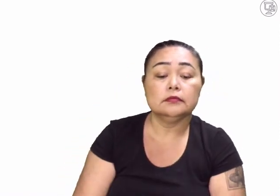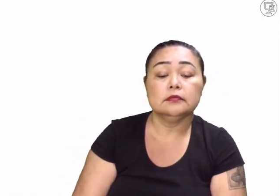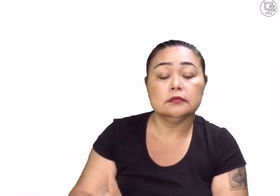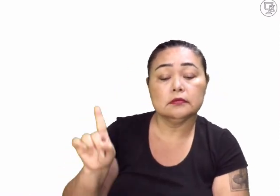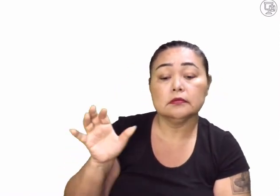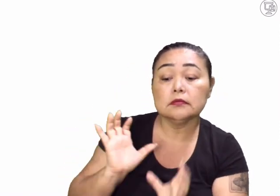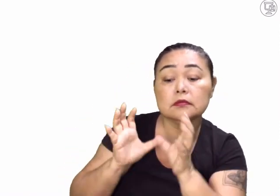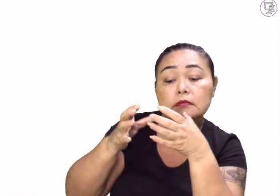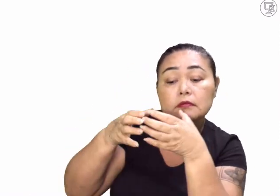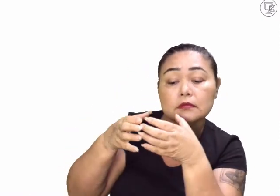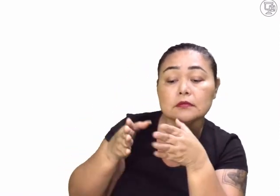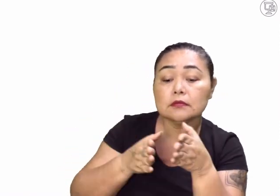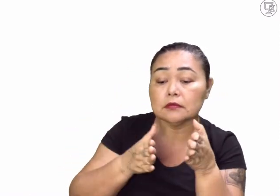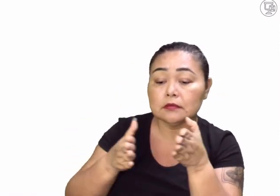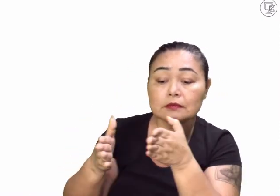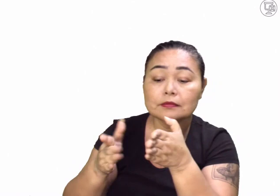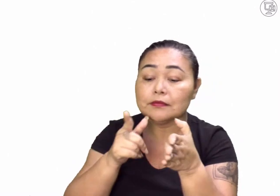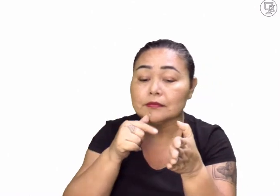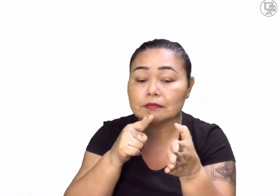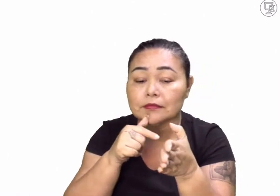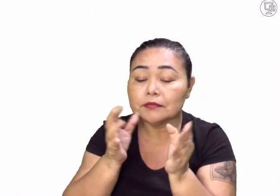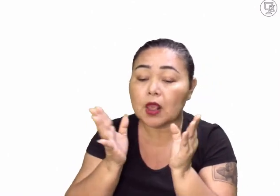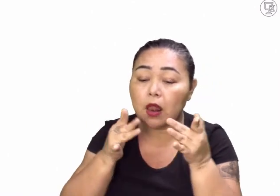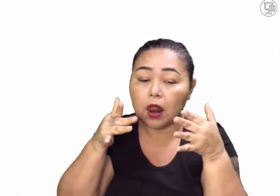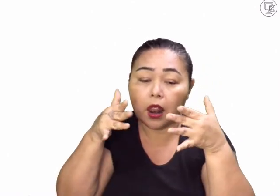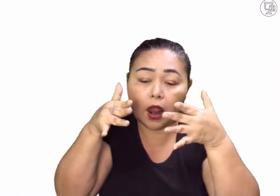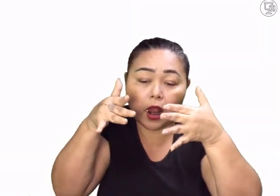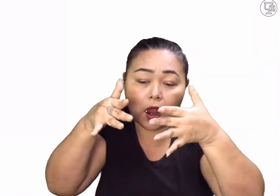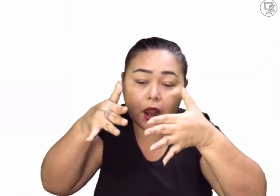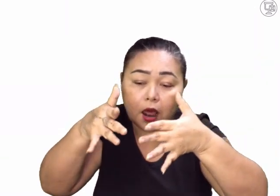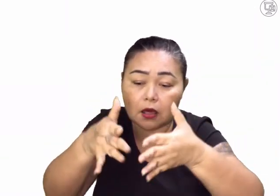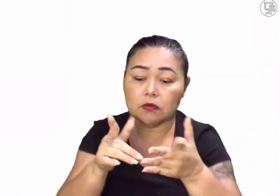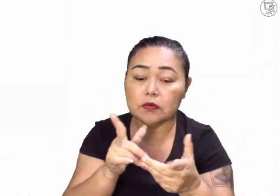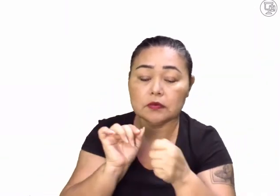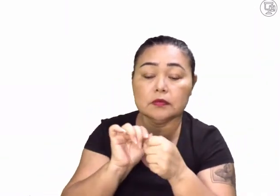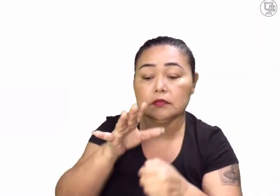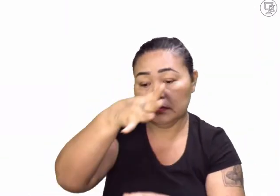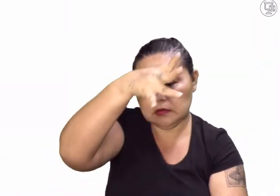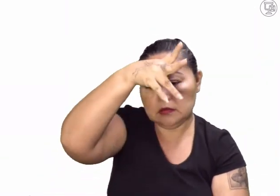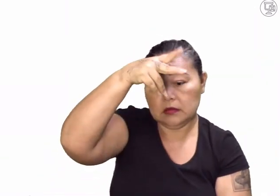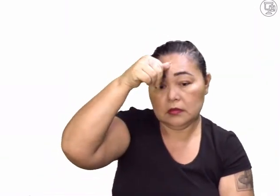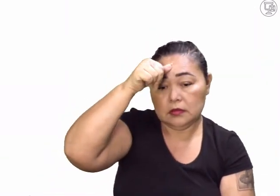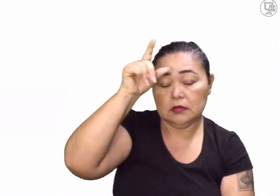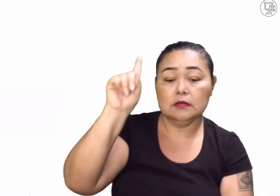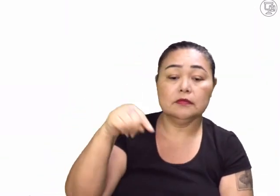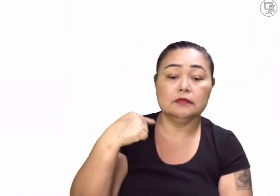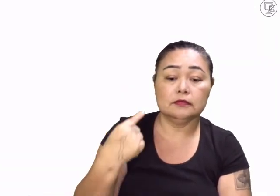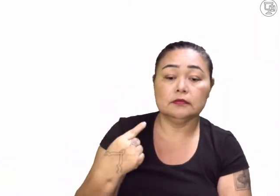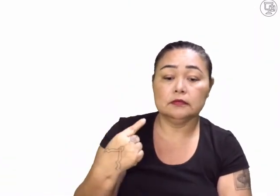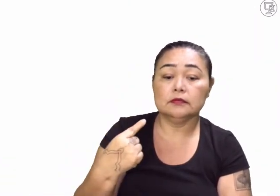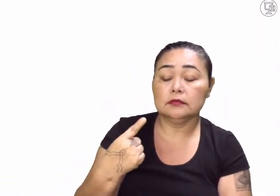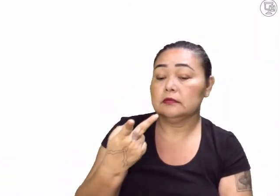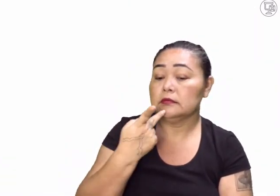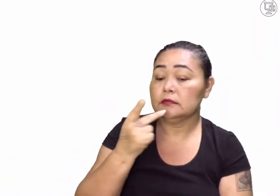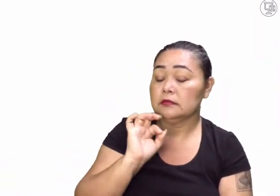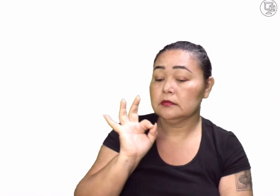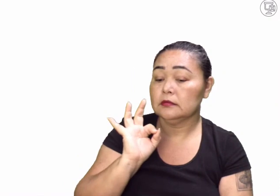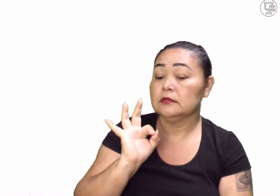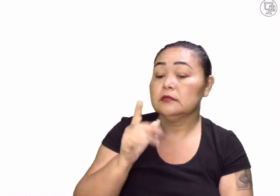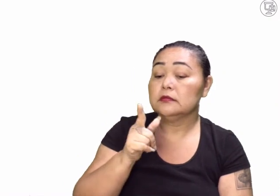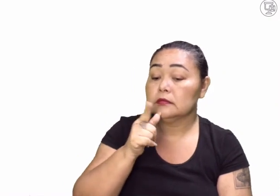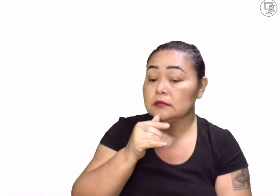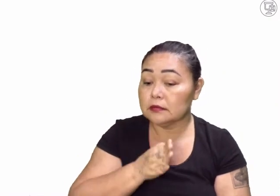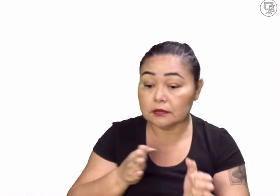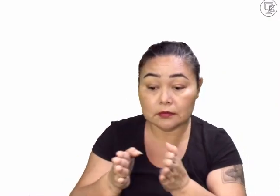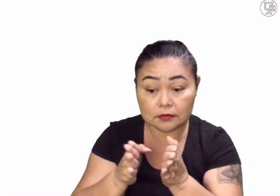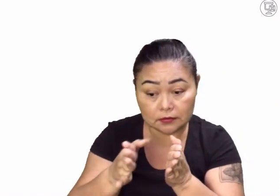esse conjunto de rios aí que formam, né, essa bacia amazônica. Então, beleza. Nós não estamos falando de rio Amazonas, né,